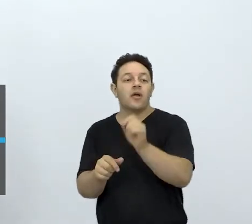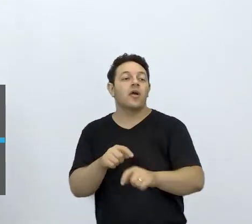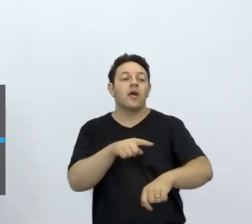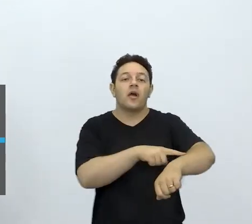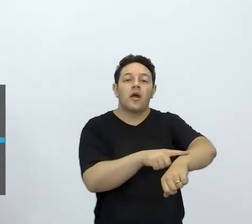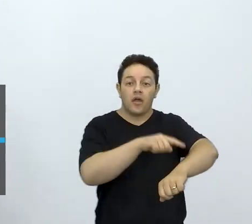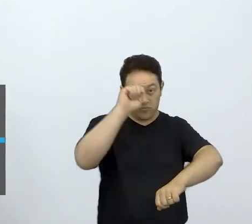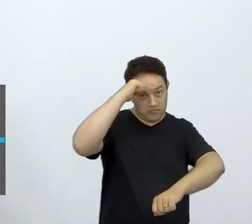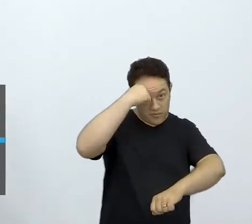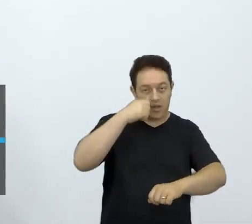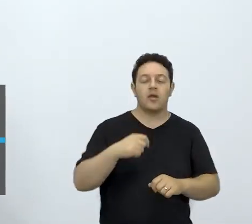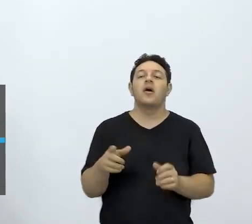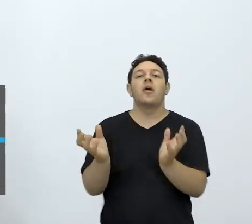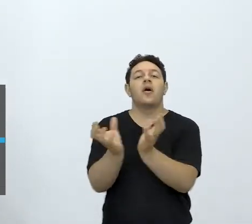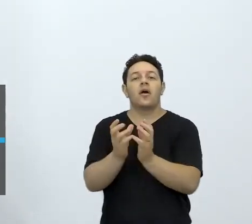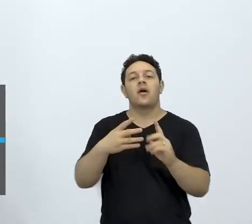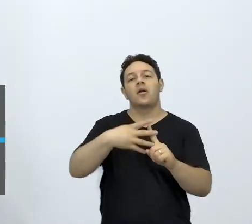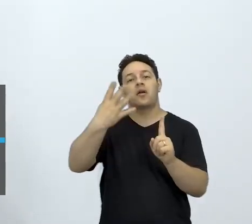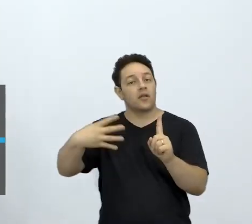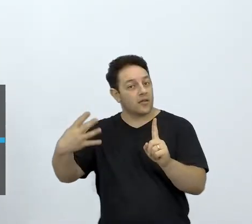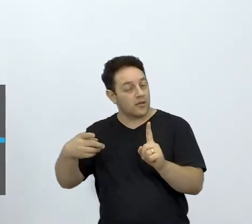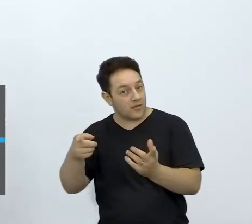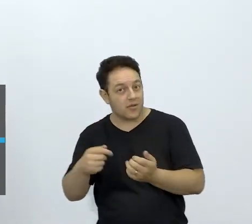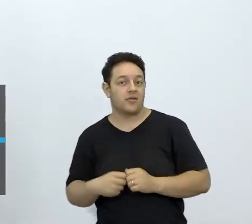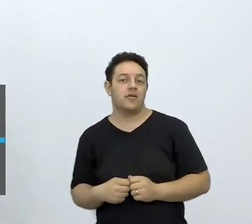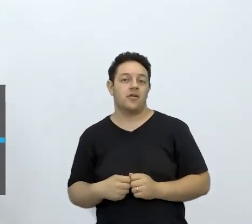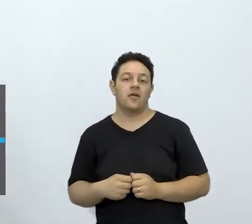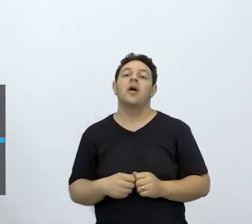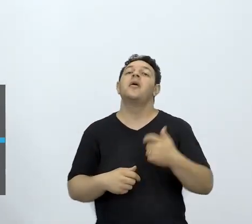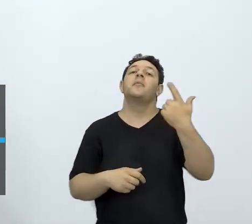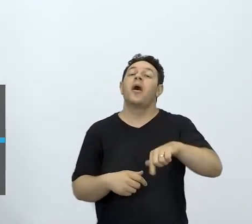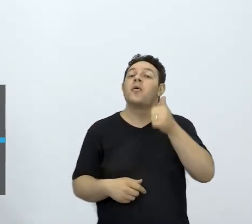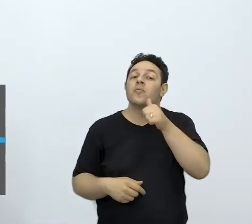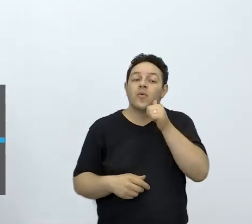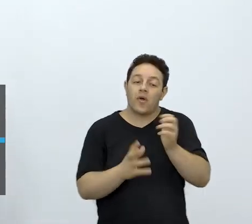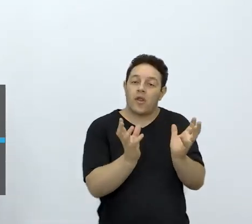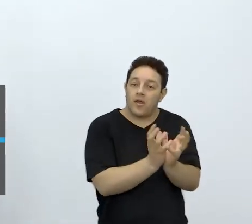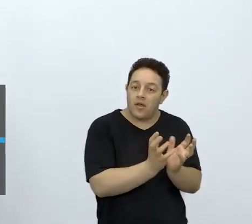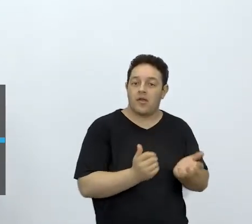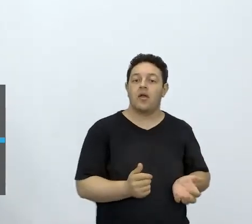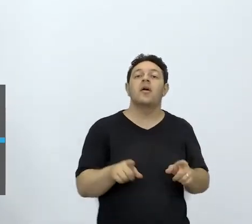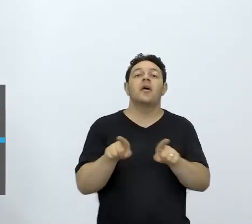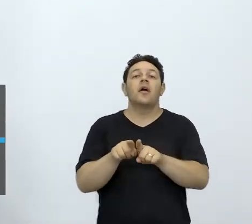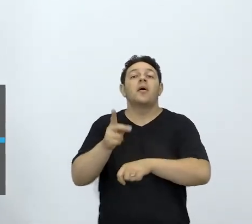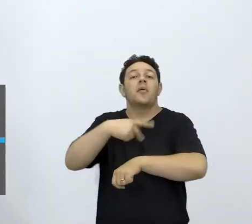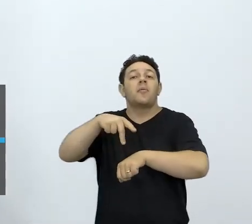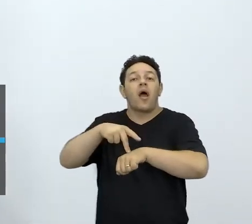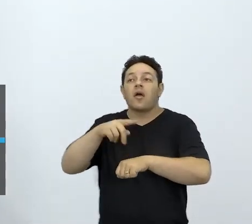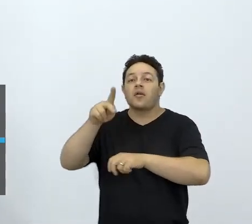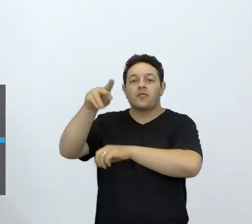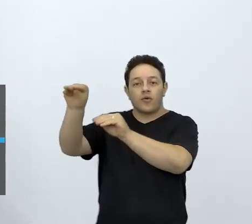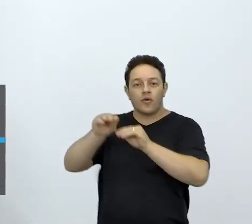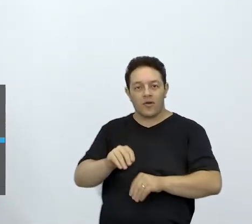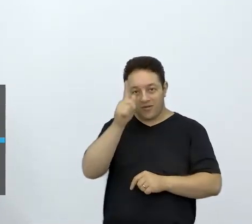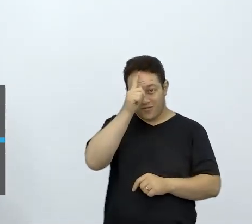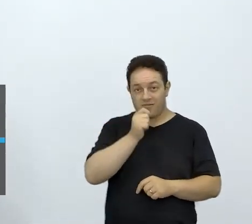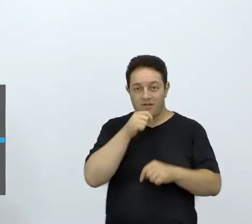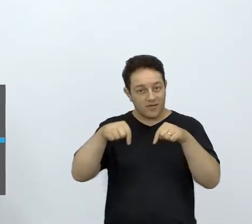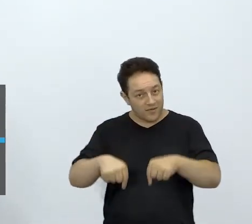a população LGBTQIA+, né, as mulheres, os estrangeiros.